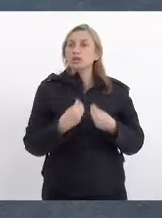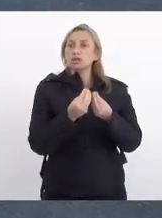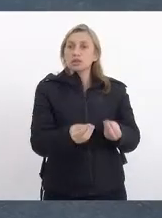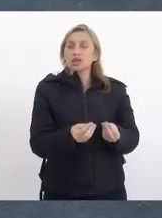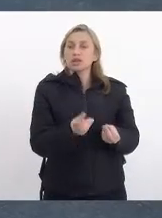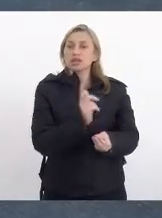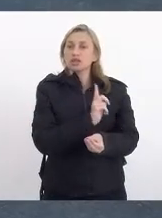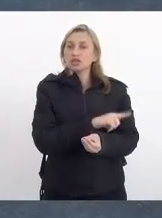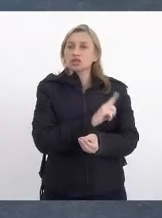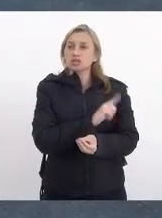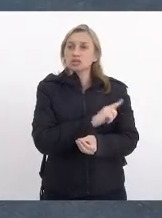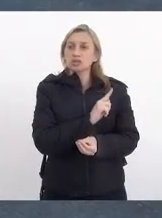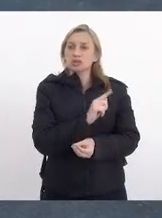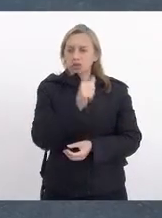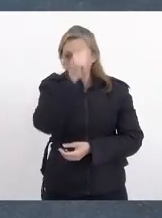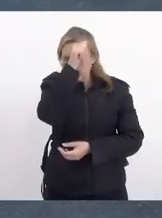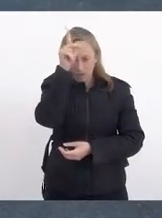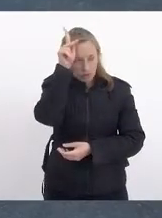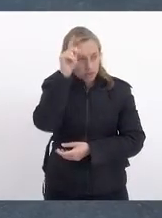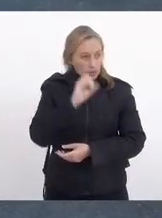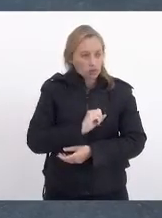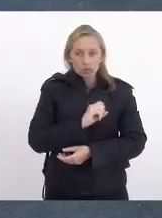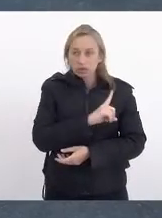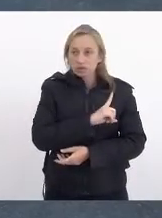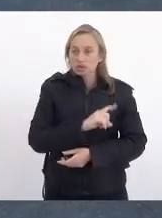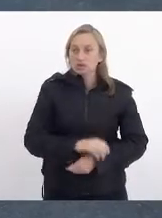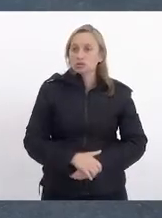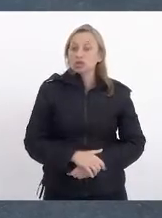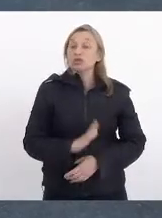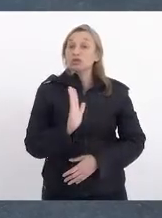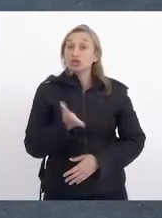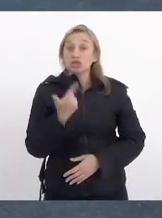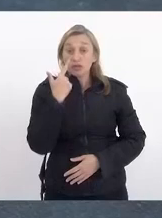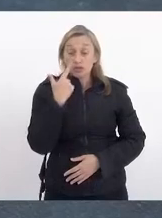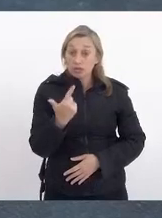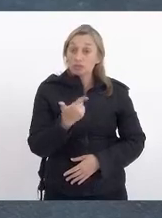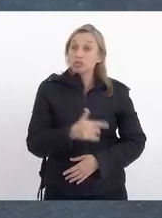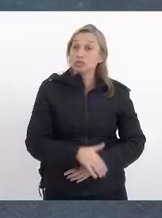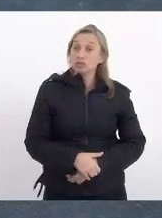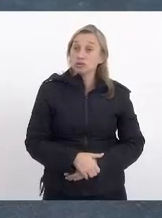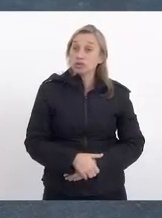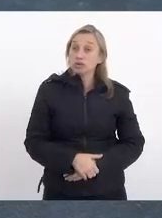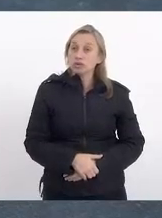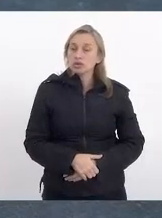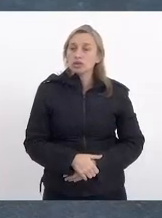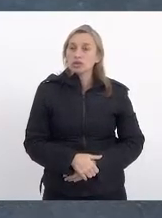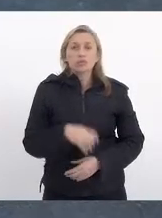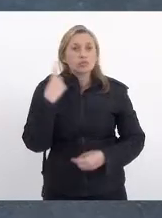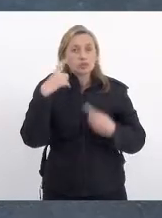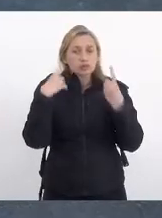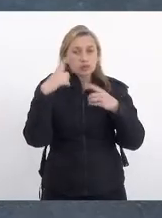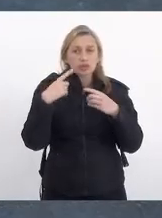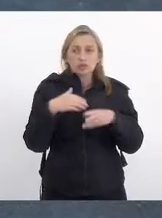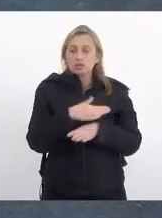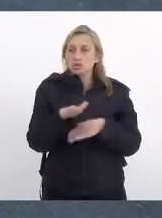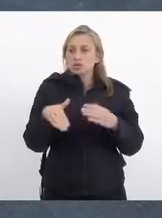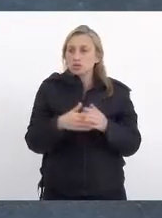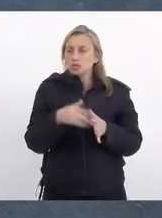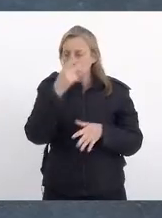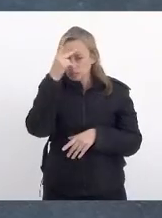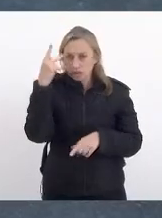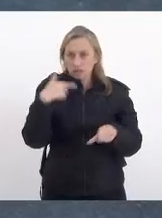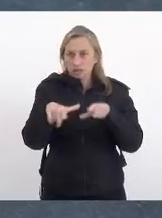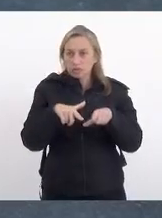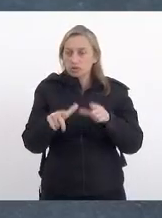mão a gestão da Prefeitura de Duque de Caxias nós já assistimos o desespero de todos os